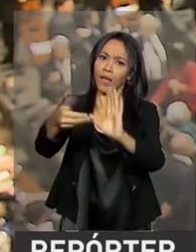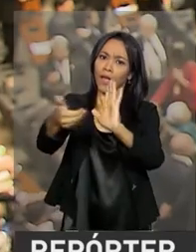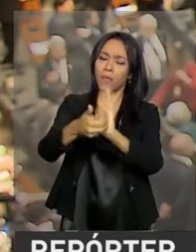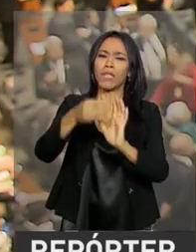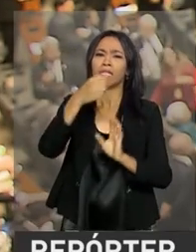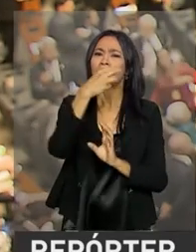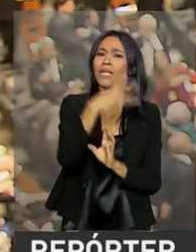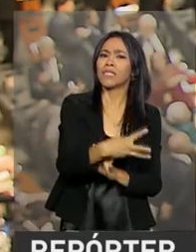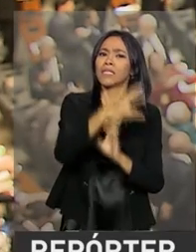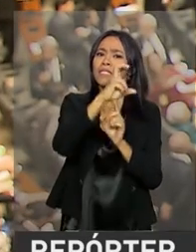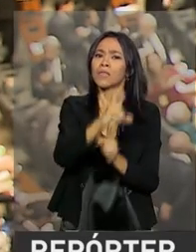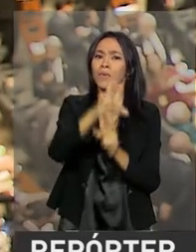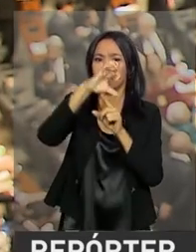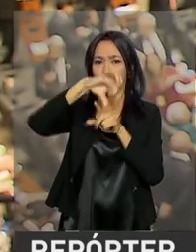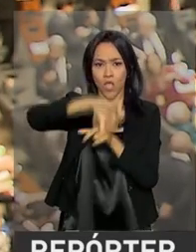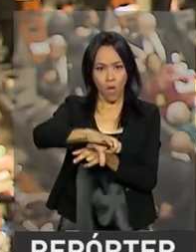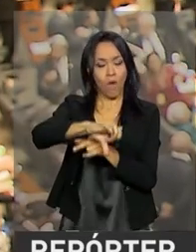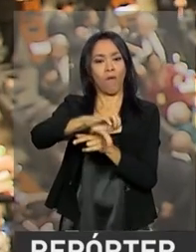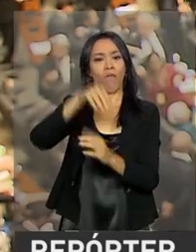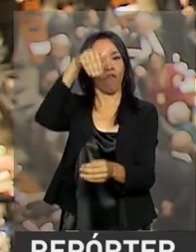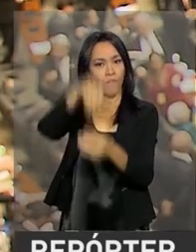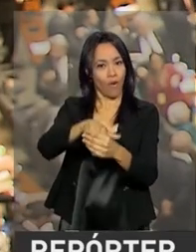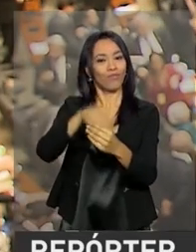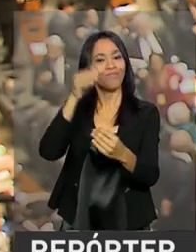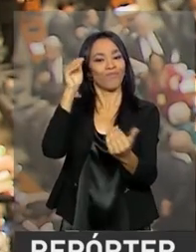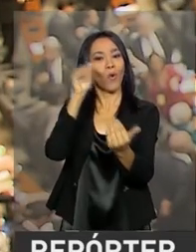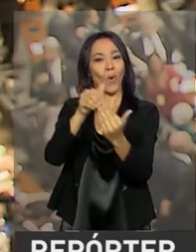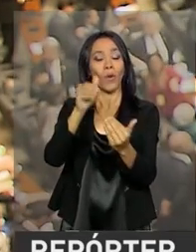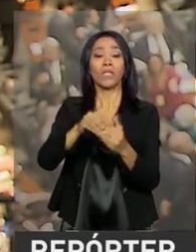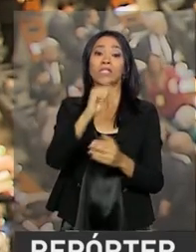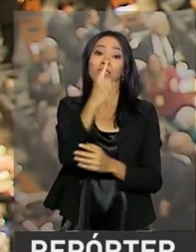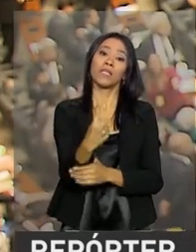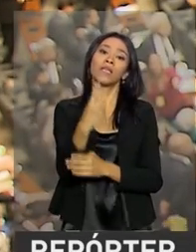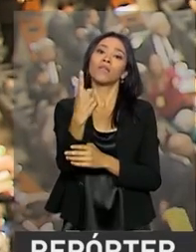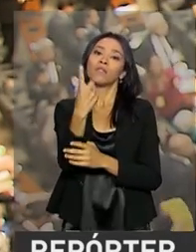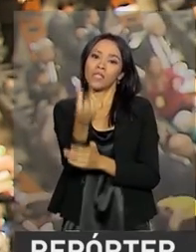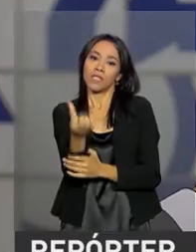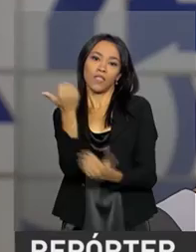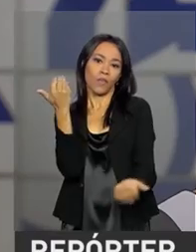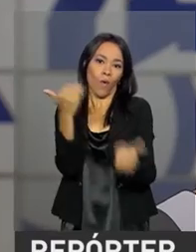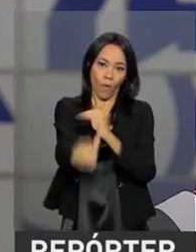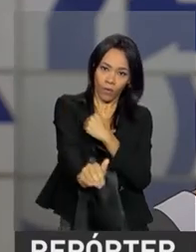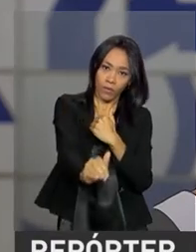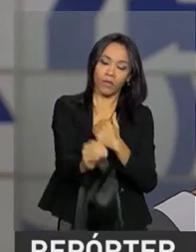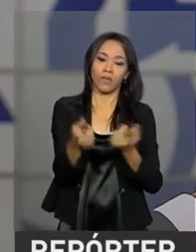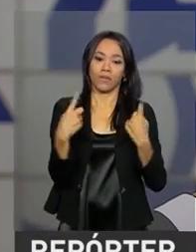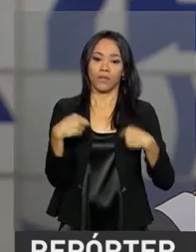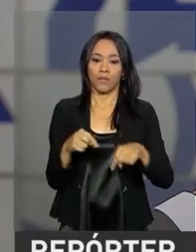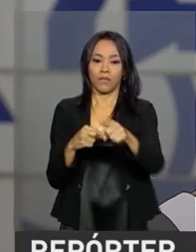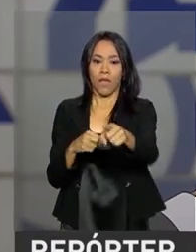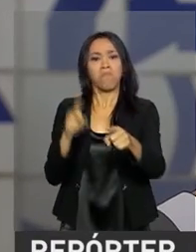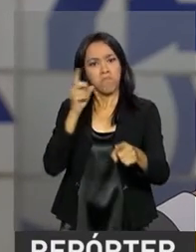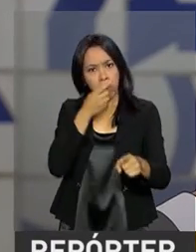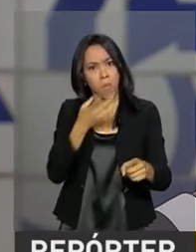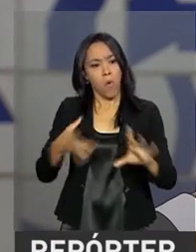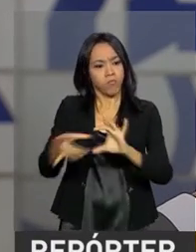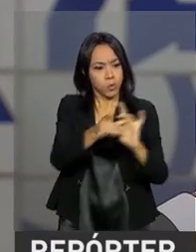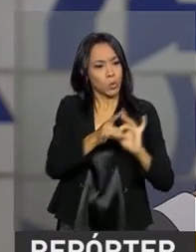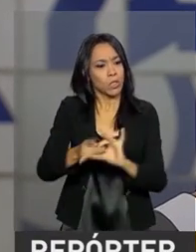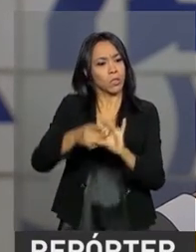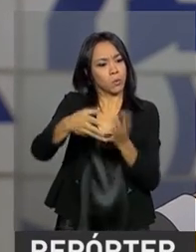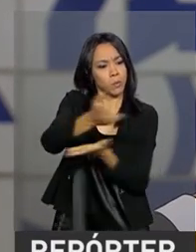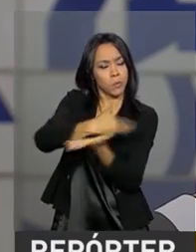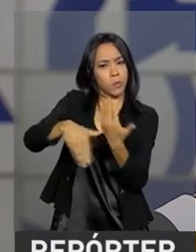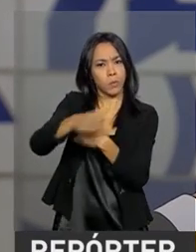Foram 359 votos favoráveis e 116 contrários. É a confiança que a base está unida, coesa, mas